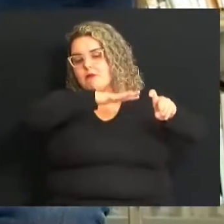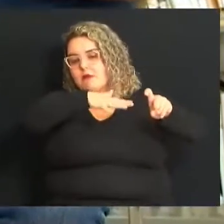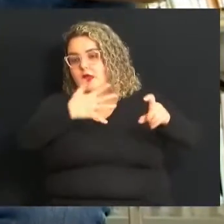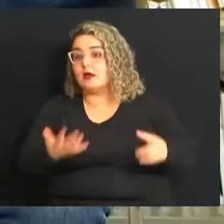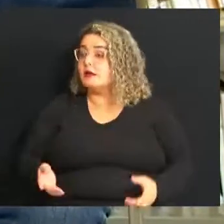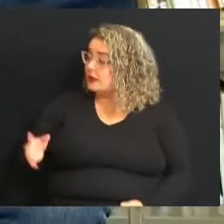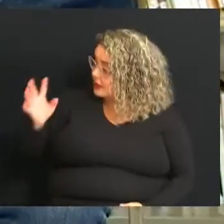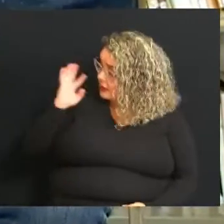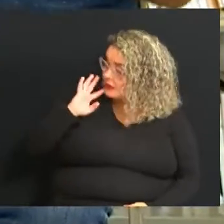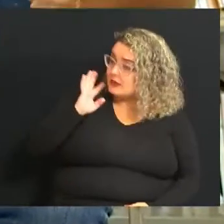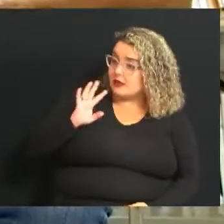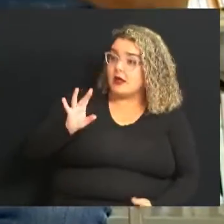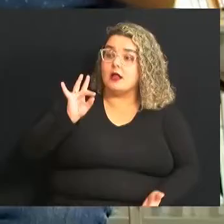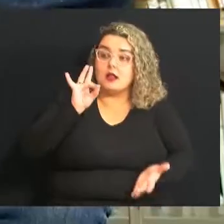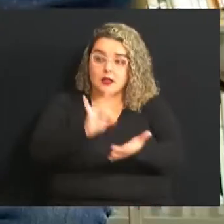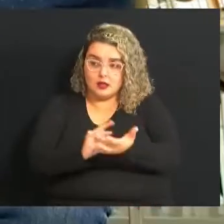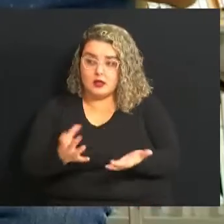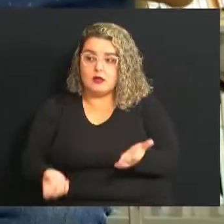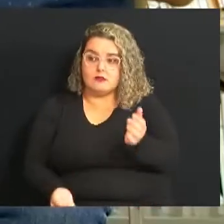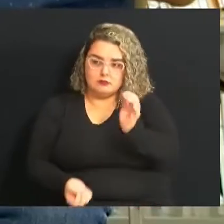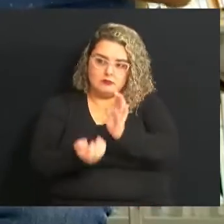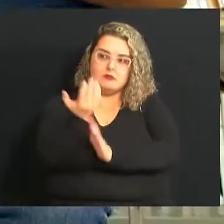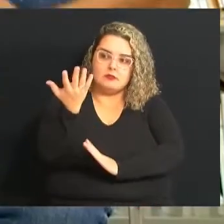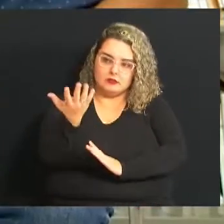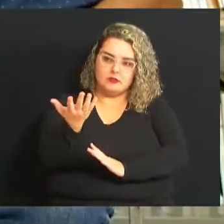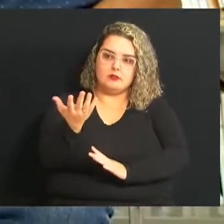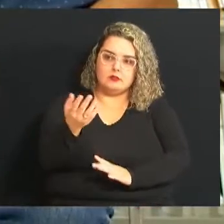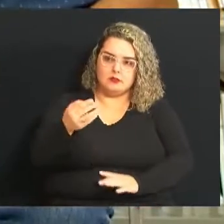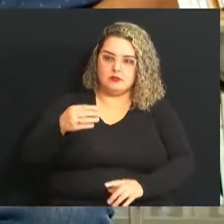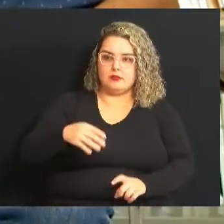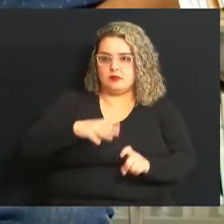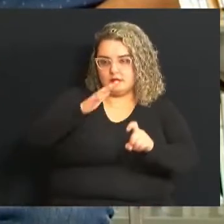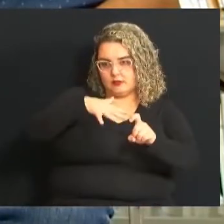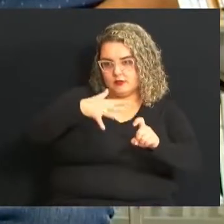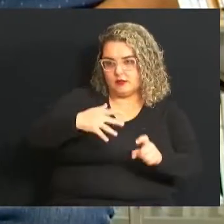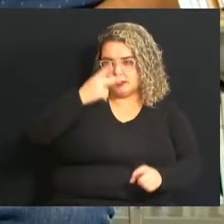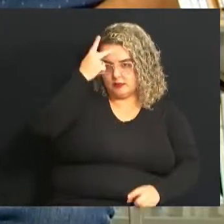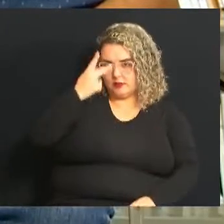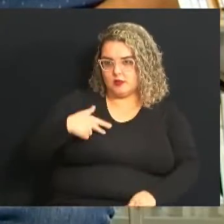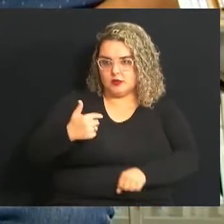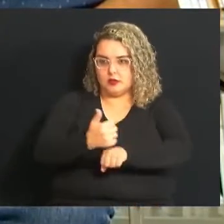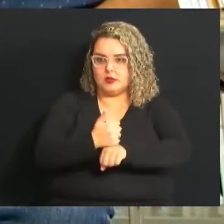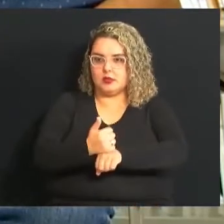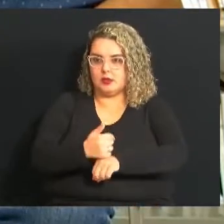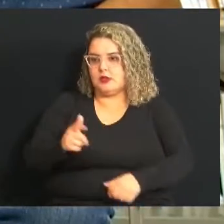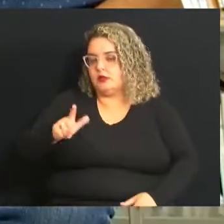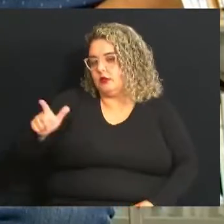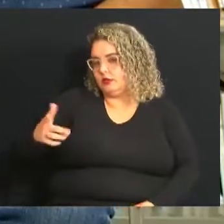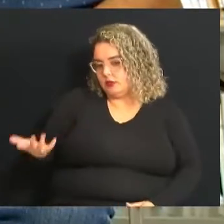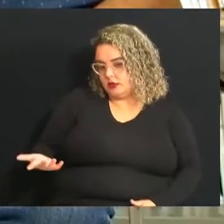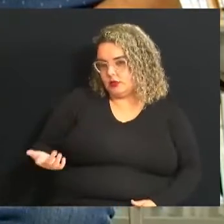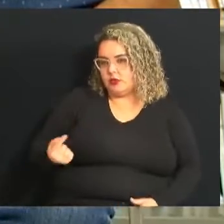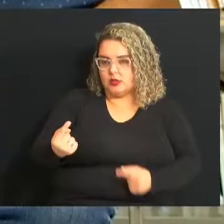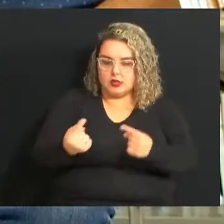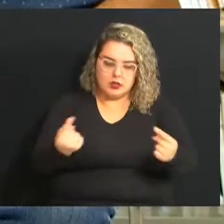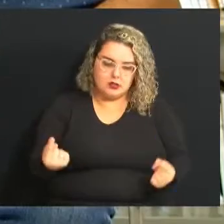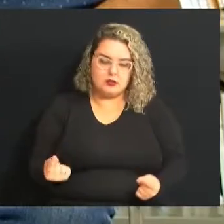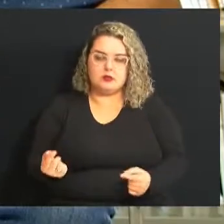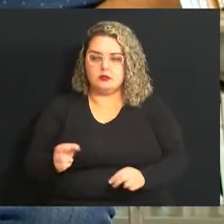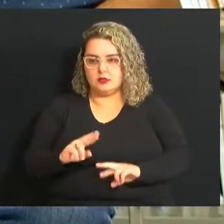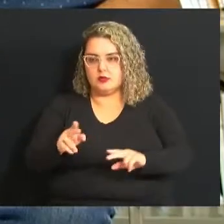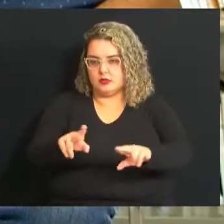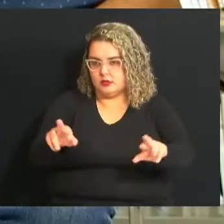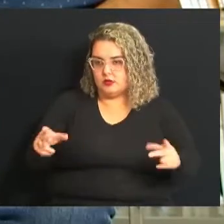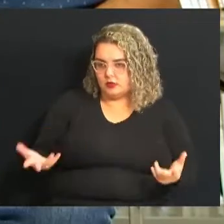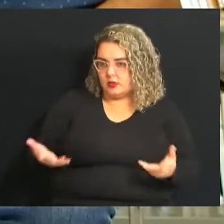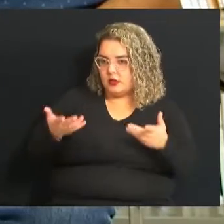Ela é real, mas também acaba constituindo uma mitologia própria profissional. E assim, claro que, né, cada caso é um caso e tudo mais,